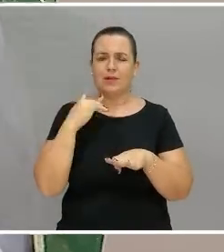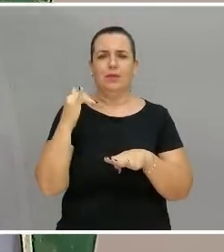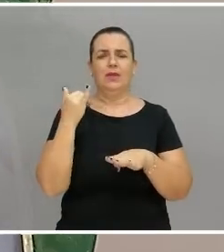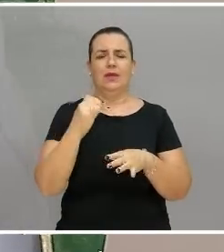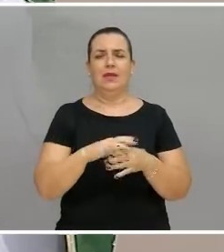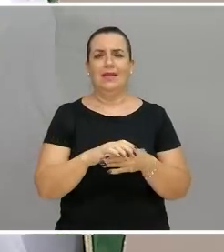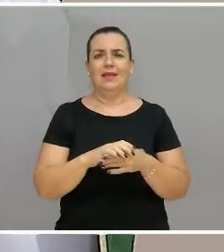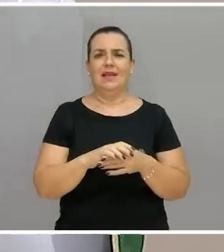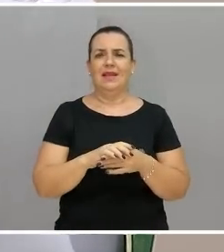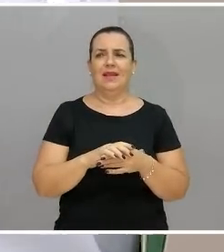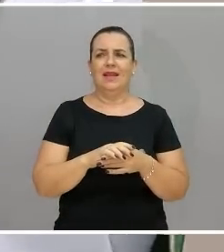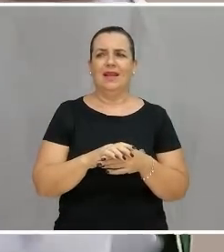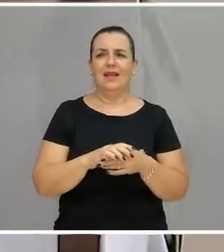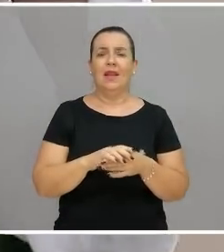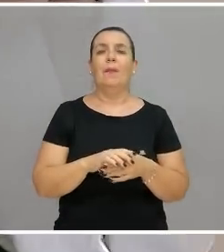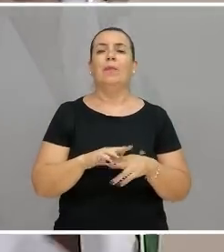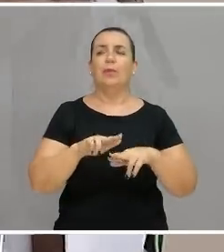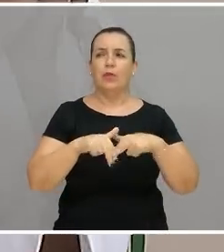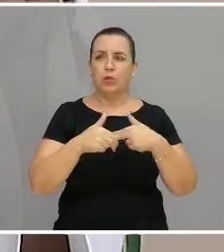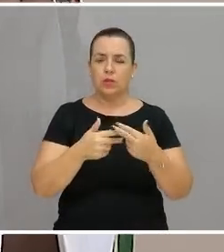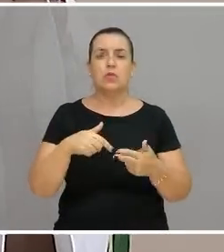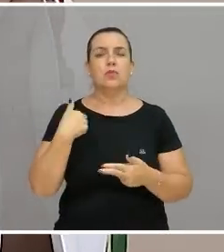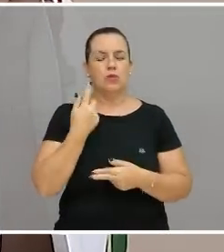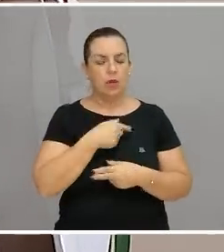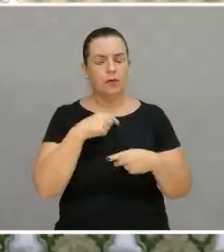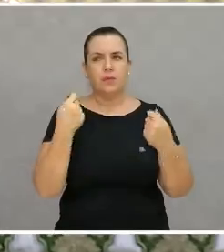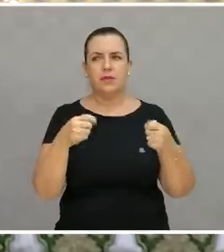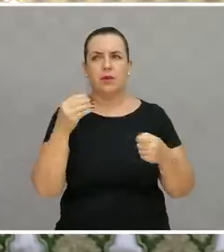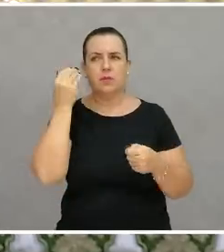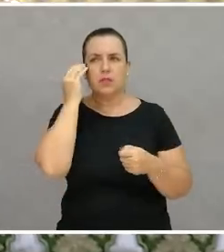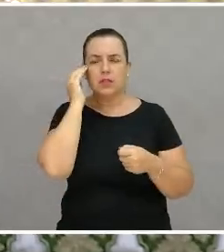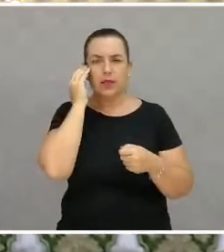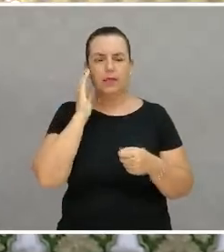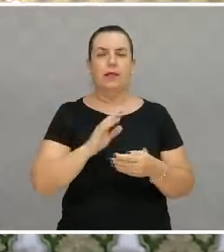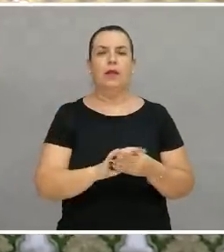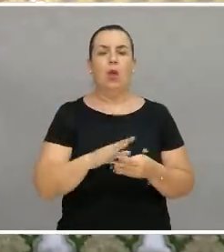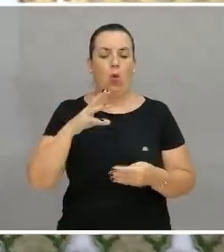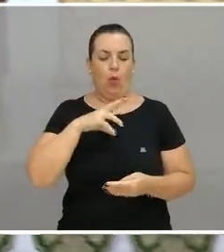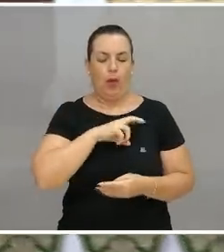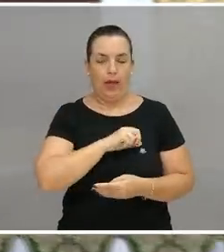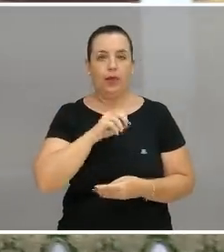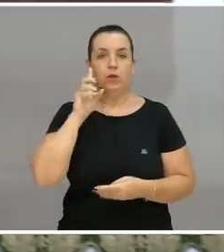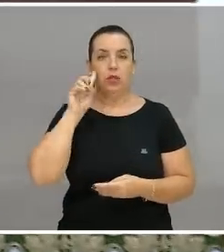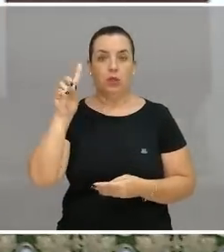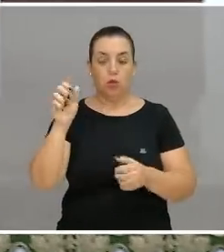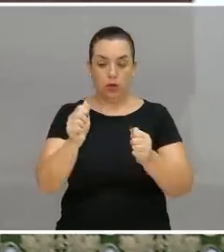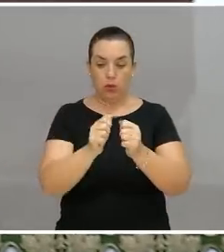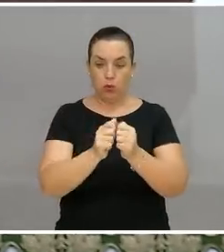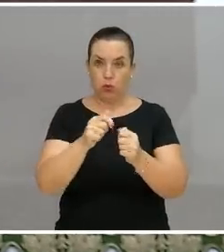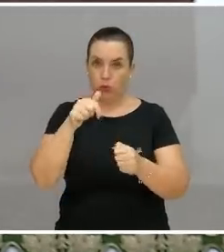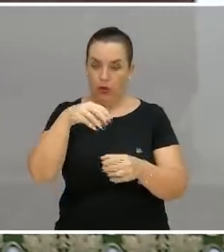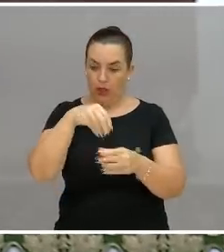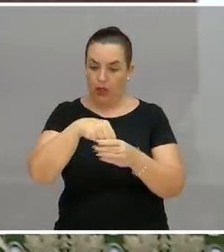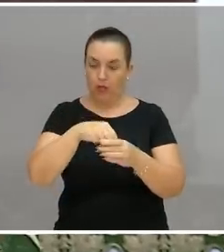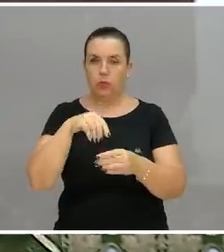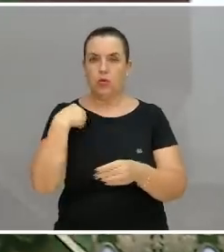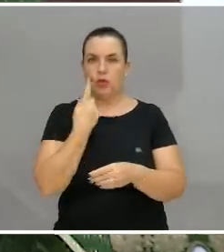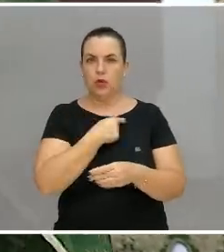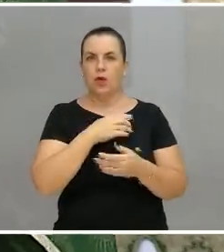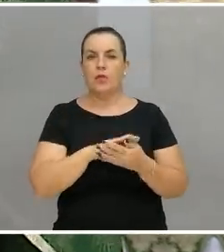Por isso nós temos que colocar os justos pontos. O reino de Deus está entre nós para mudar as